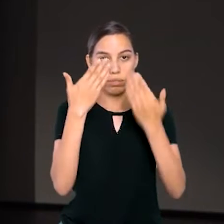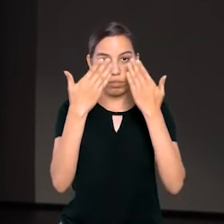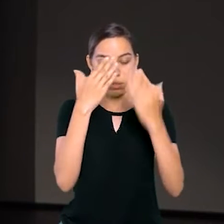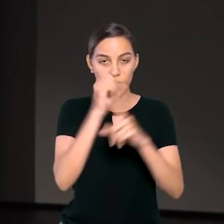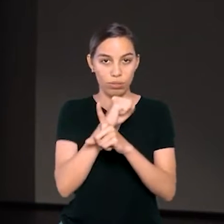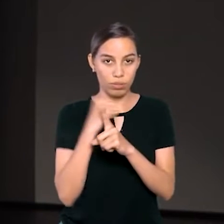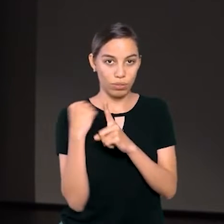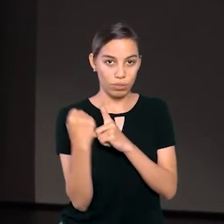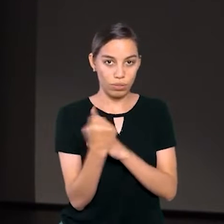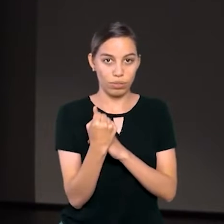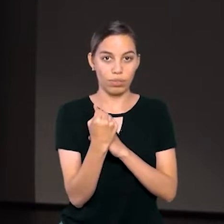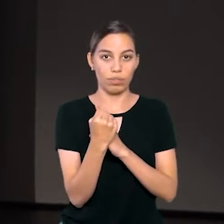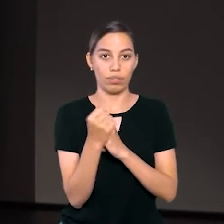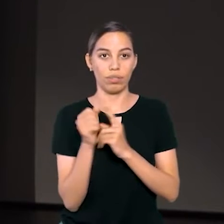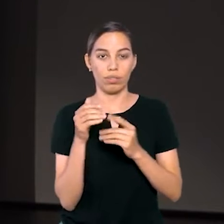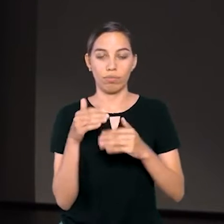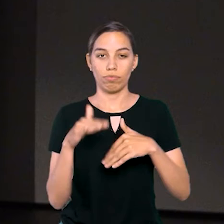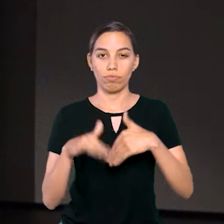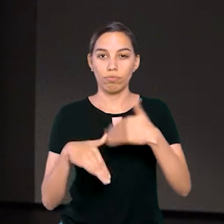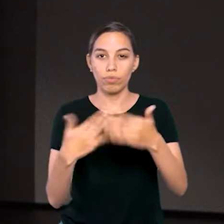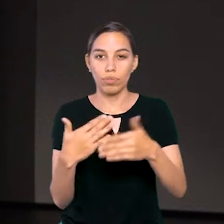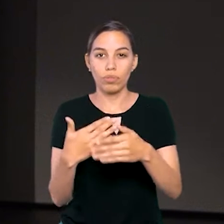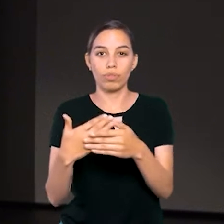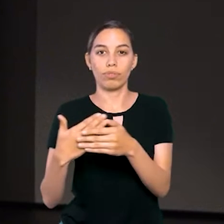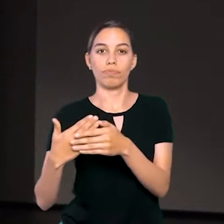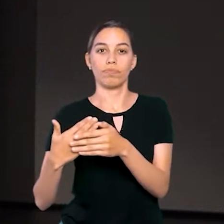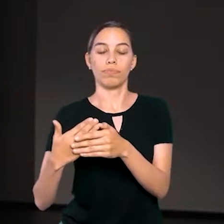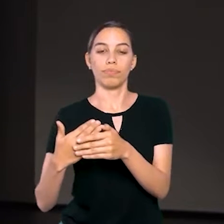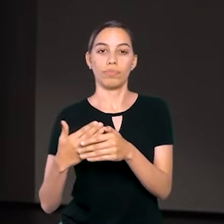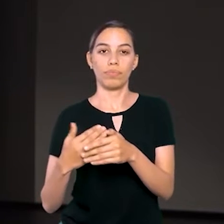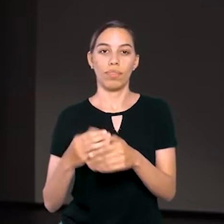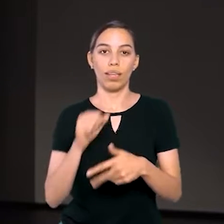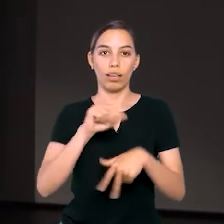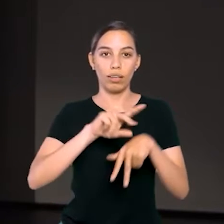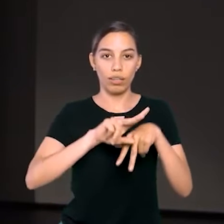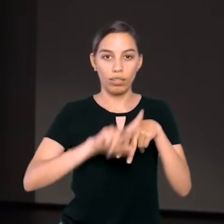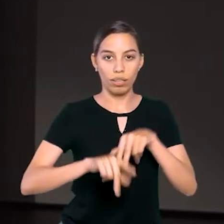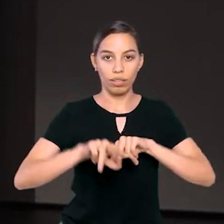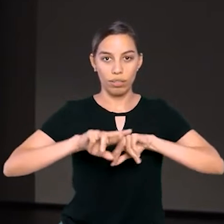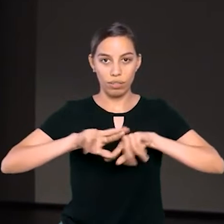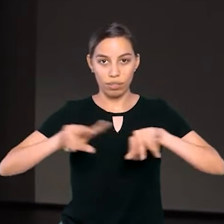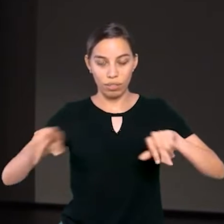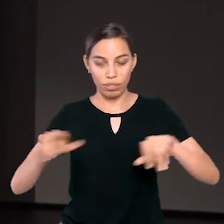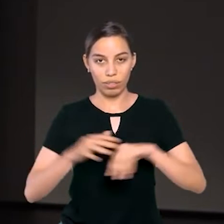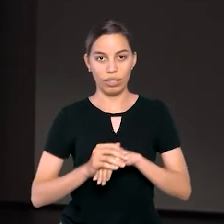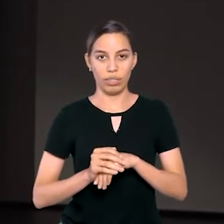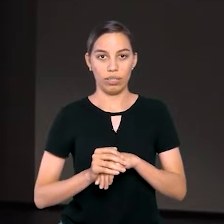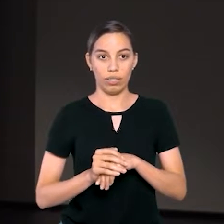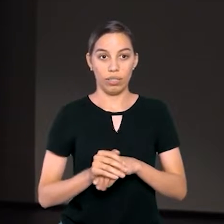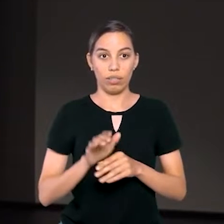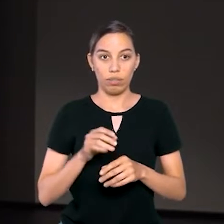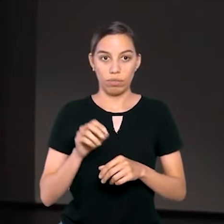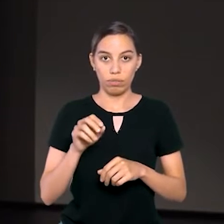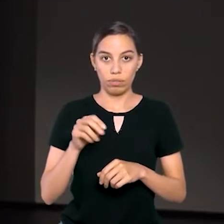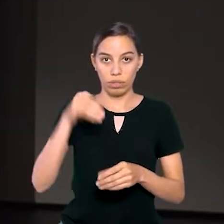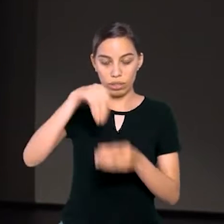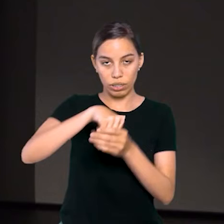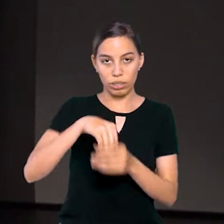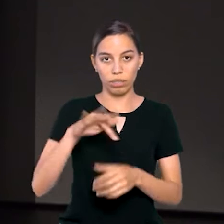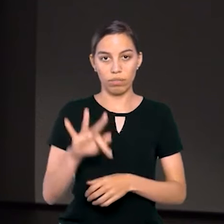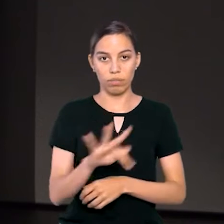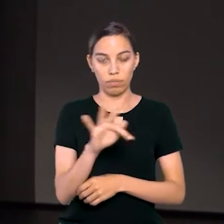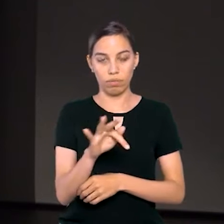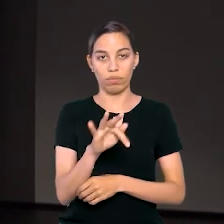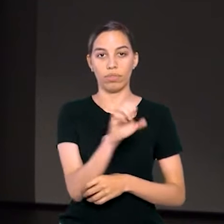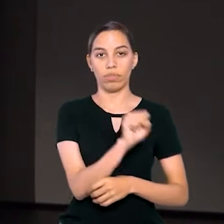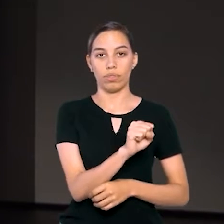Psicologia Social, na linha Processos de Subjetivação, Gênero e Diversidades, ambos pela Universidade Federal de